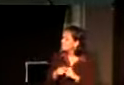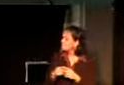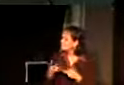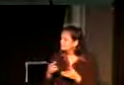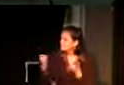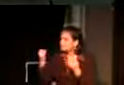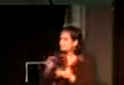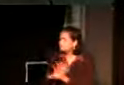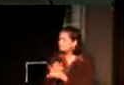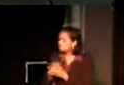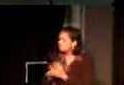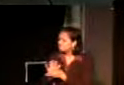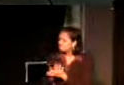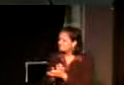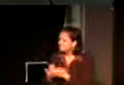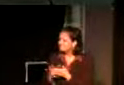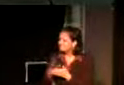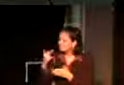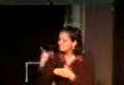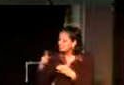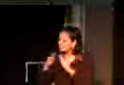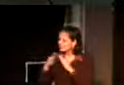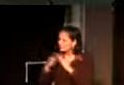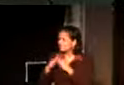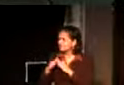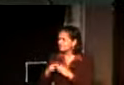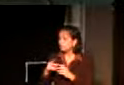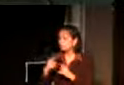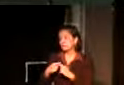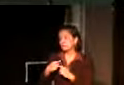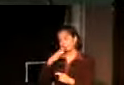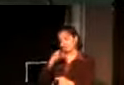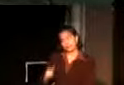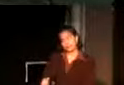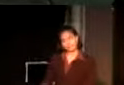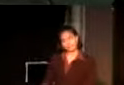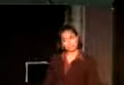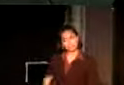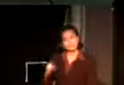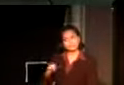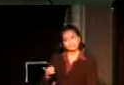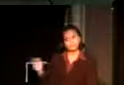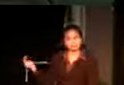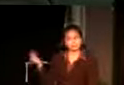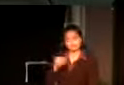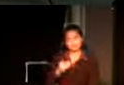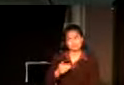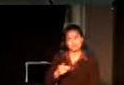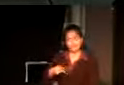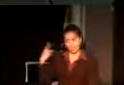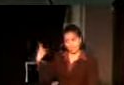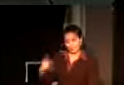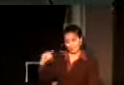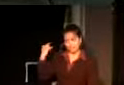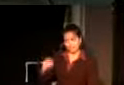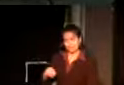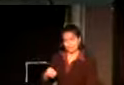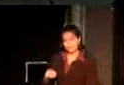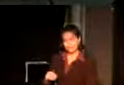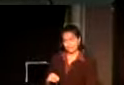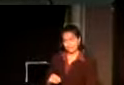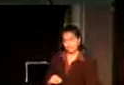a trote também Condena Se você não for Olha aí o raio descendo queimou sua televisão